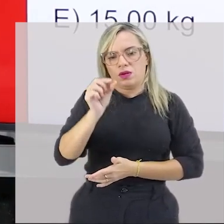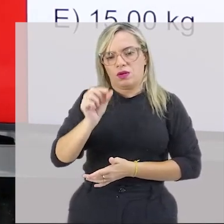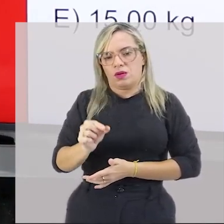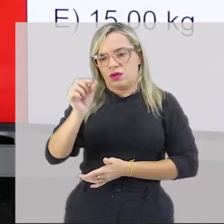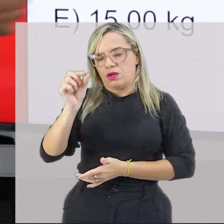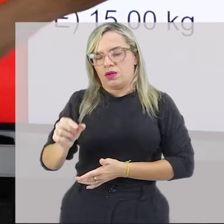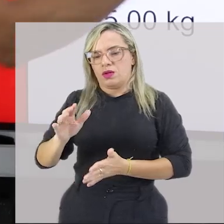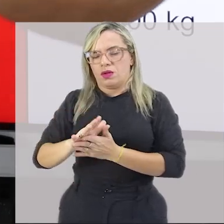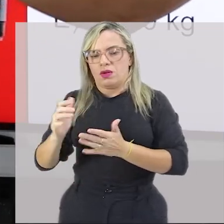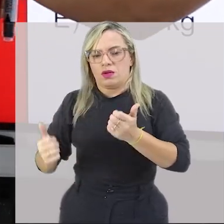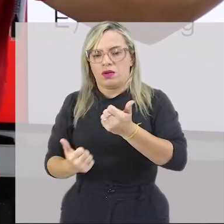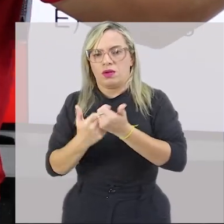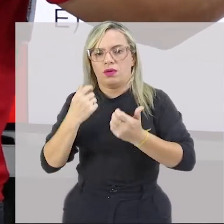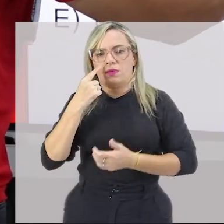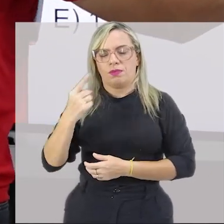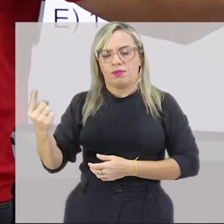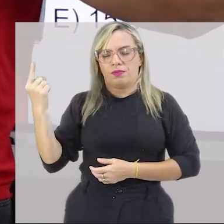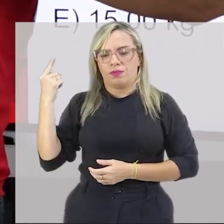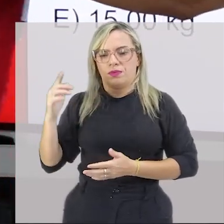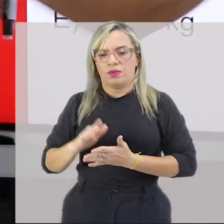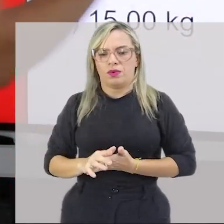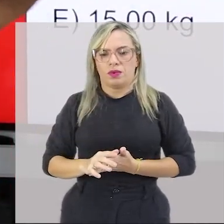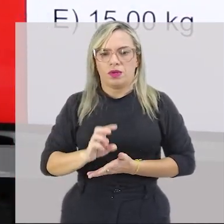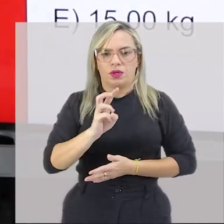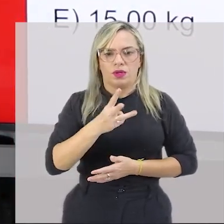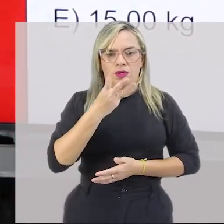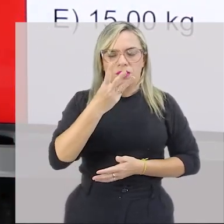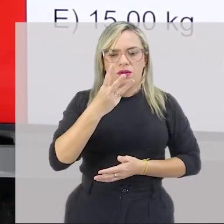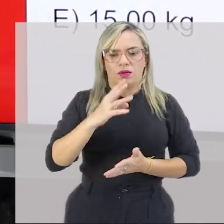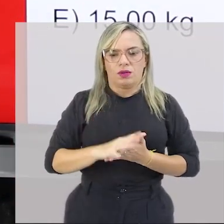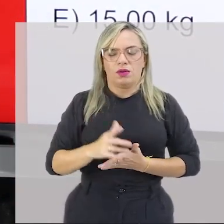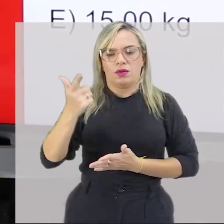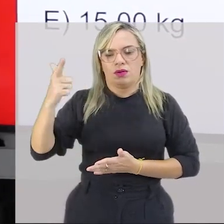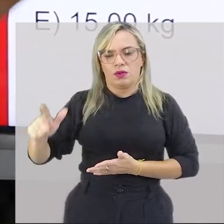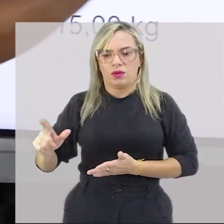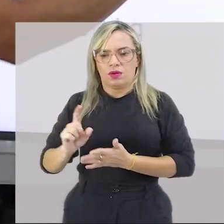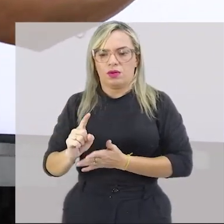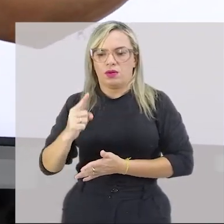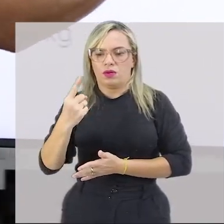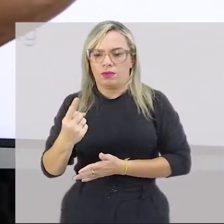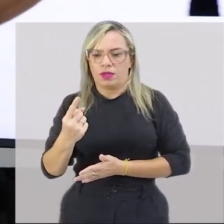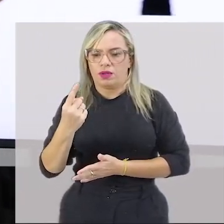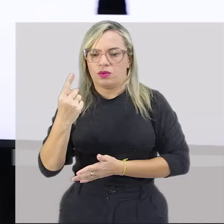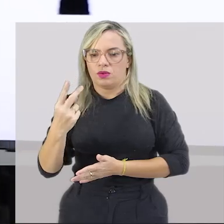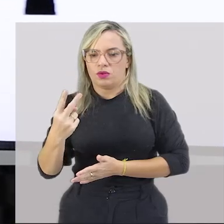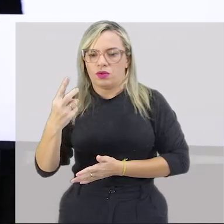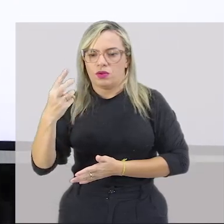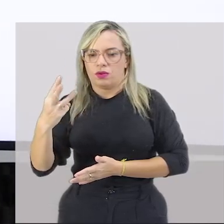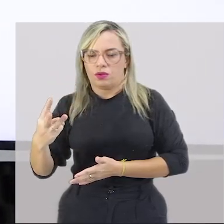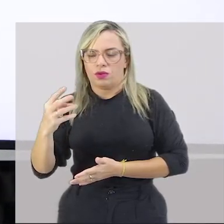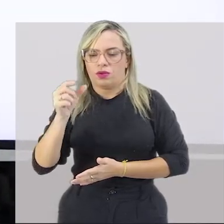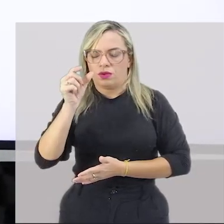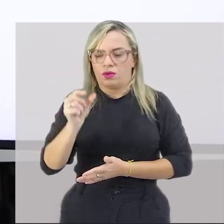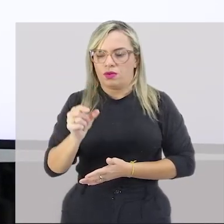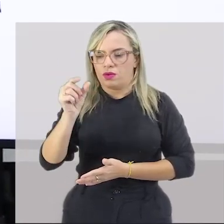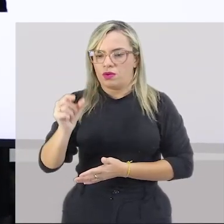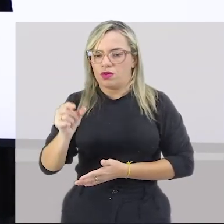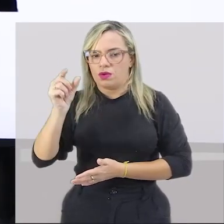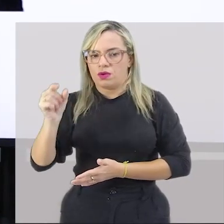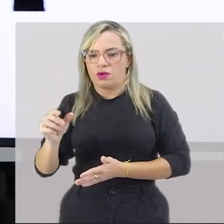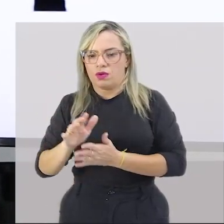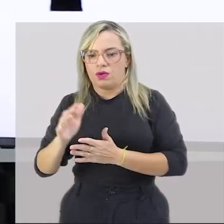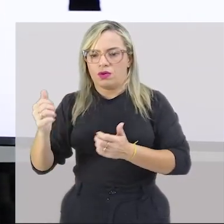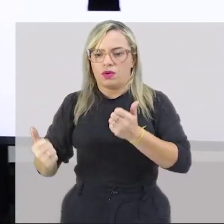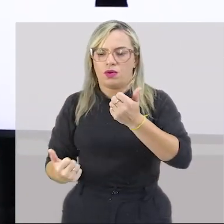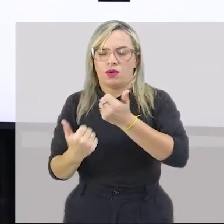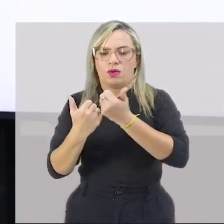ó. Então ele dividiu, ó, em 1, 2, 3 partes. De novo, ó. 1, 2, 3 partes. Então aqui, ó,